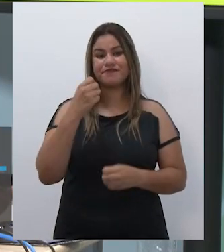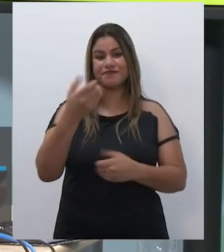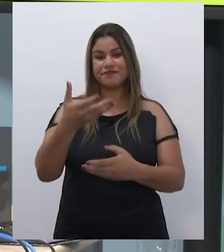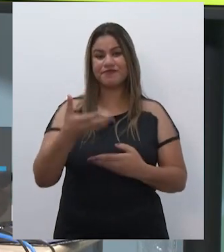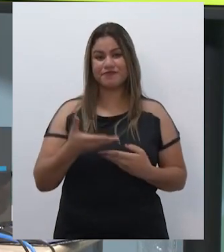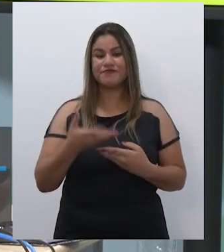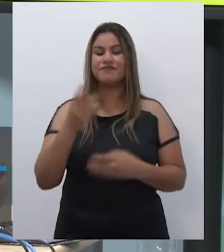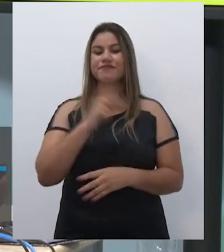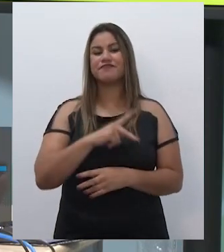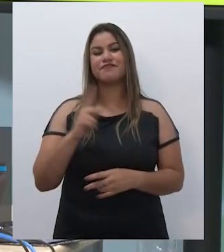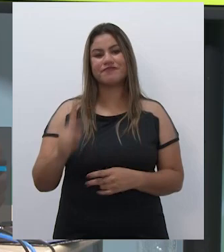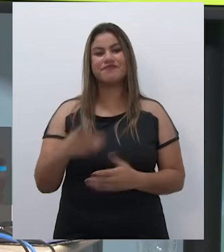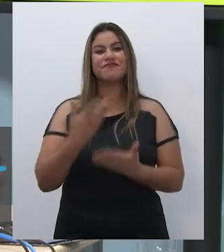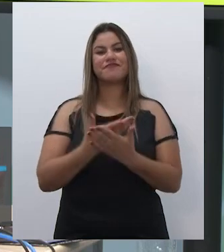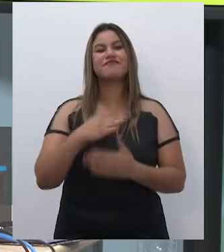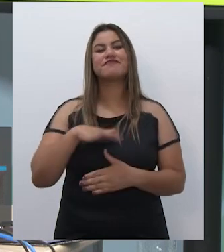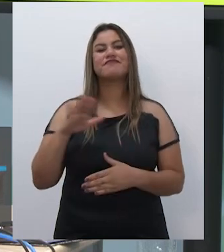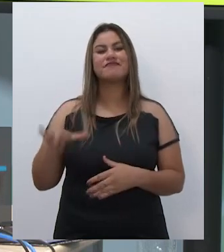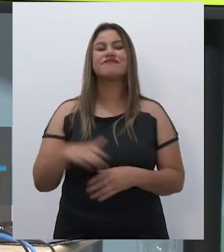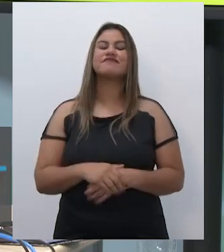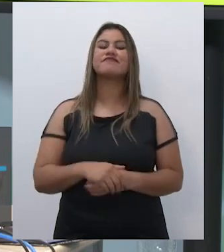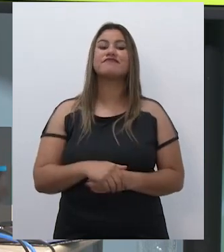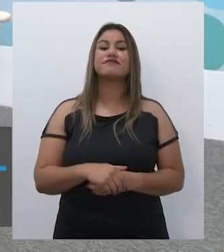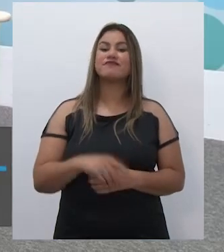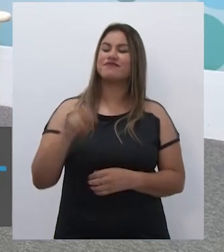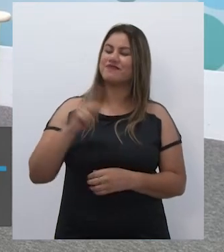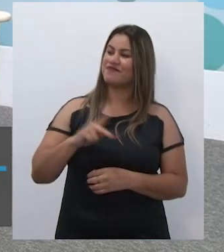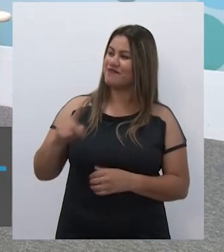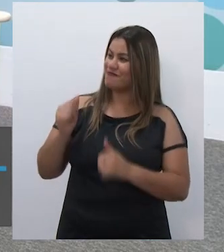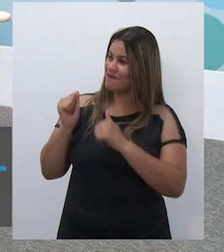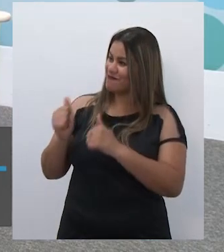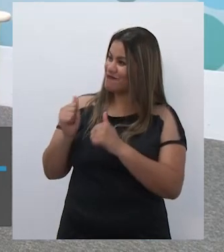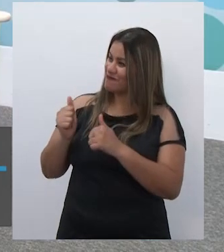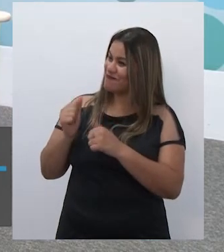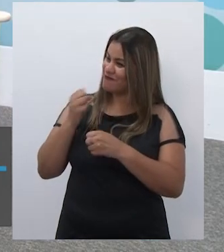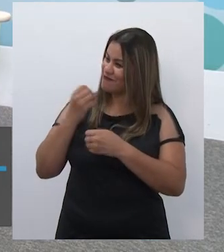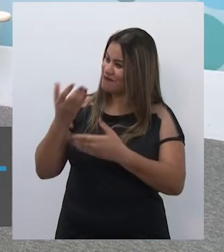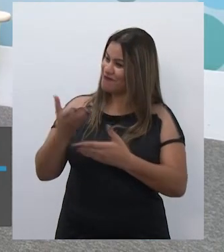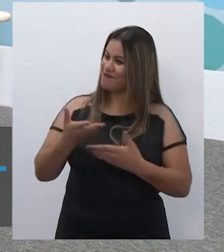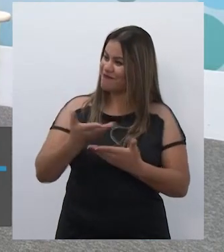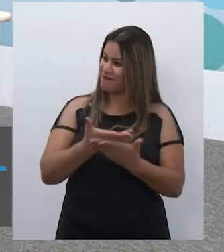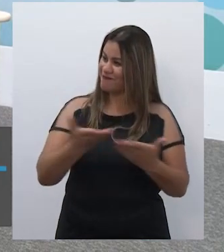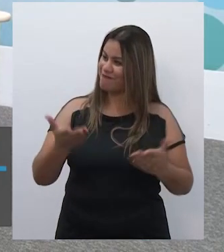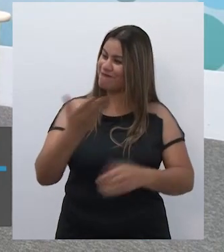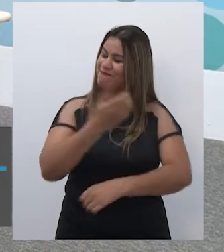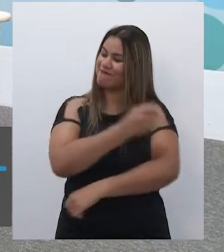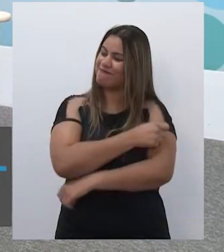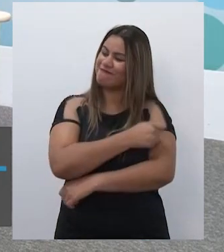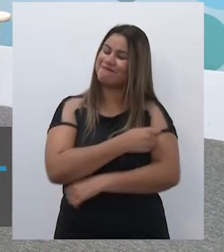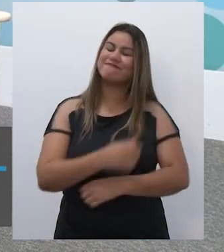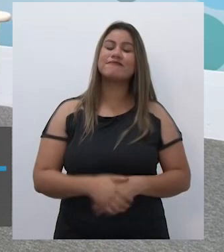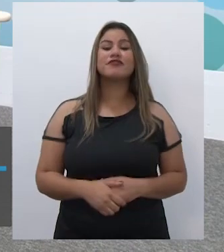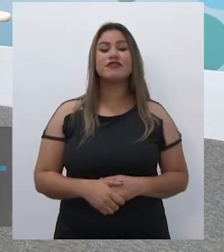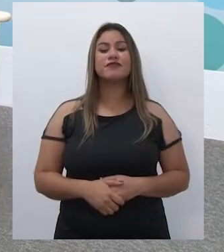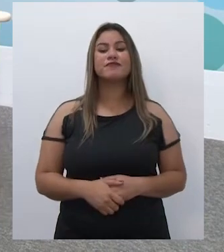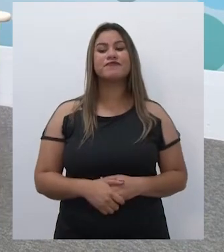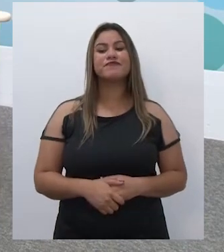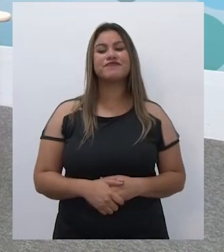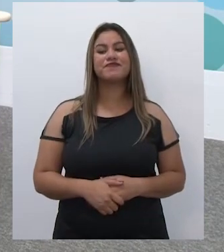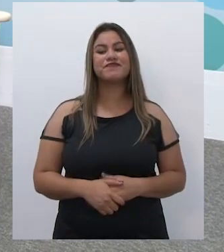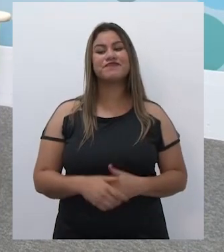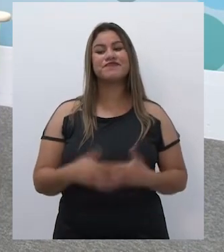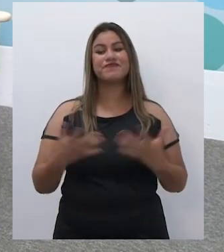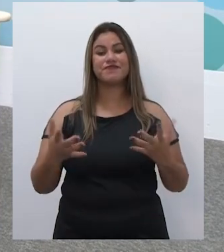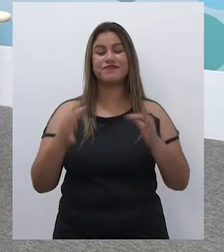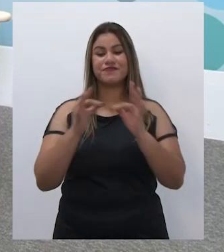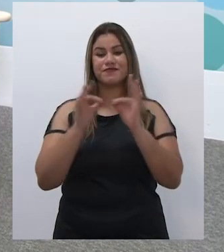bem-vindos, professores, alunos. Professor Anderson, tudo bem? Dê boas-vindas para os nossos alunos. Então, pessoal, como diz aquela